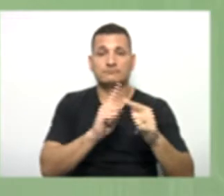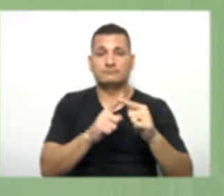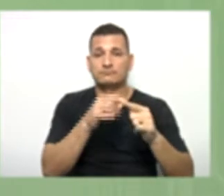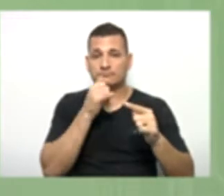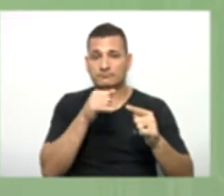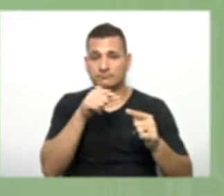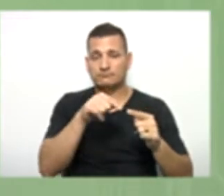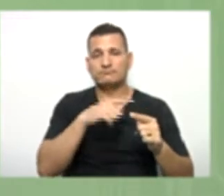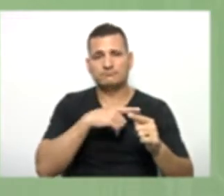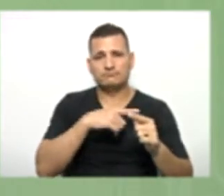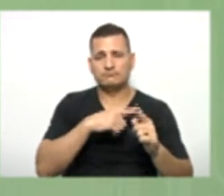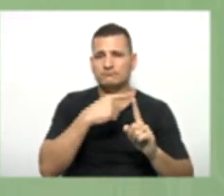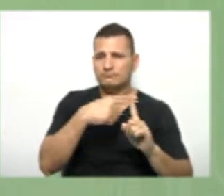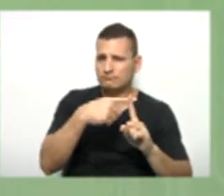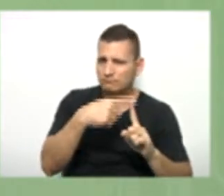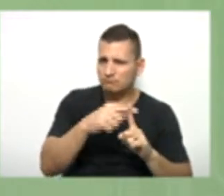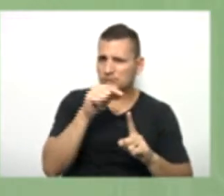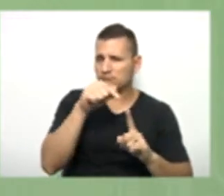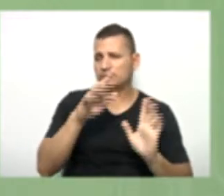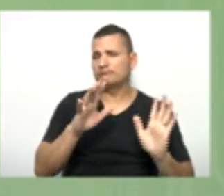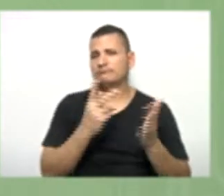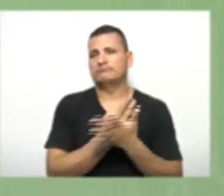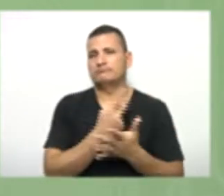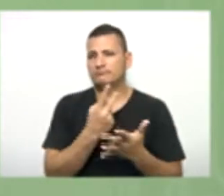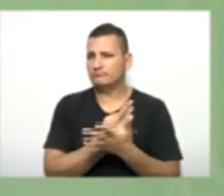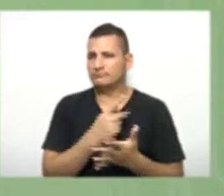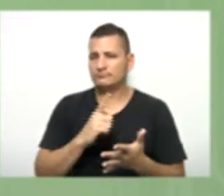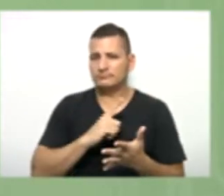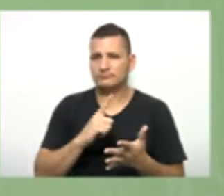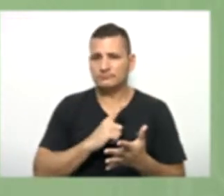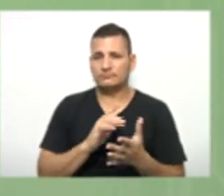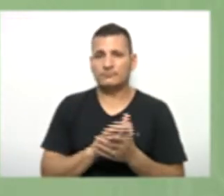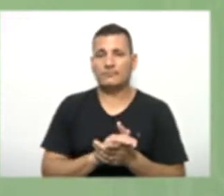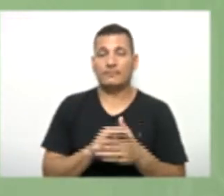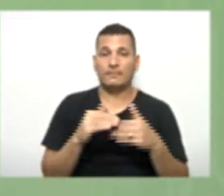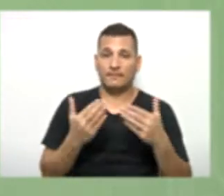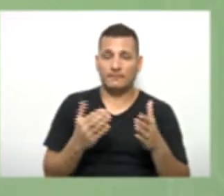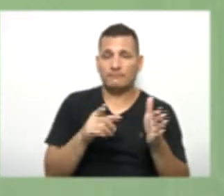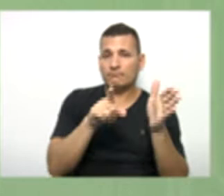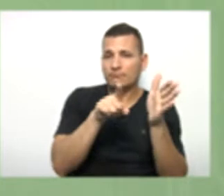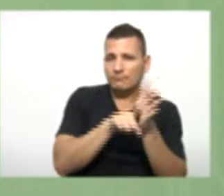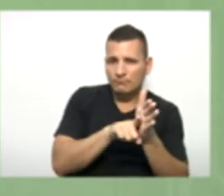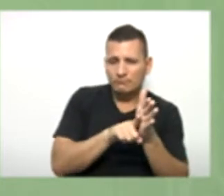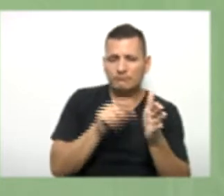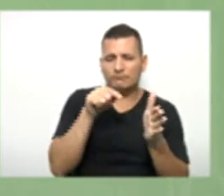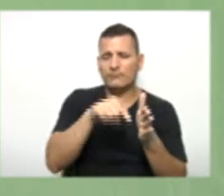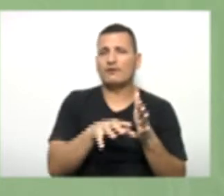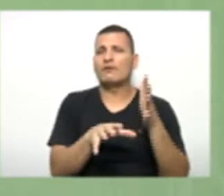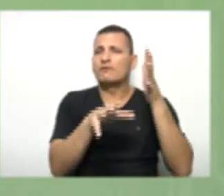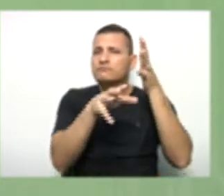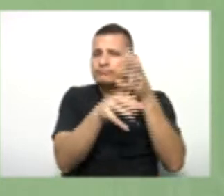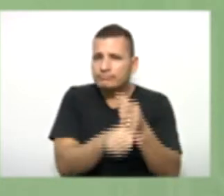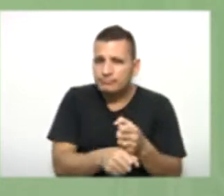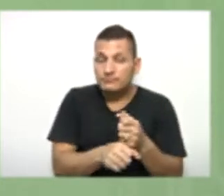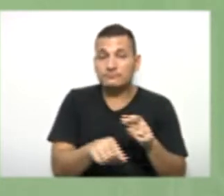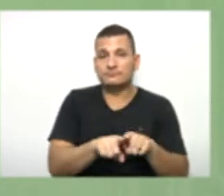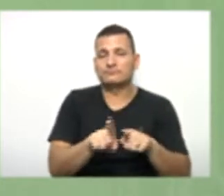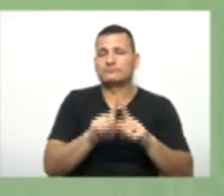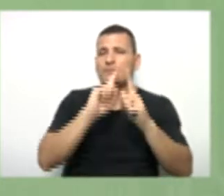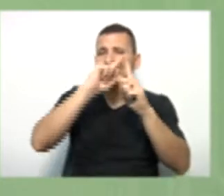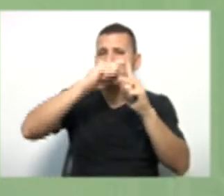credor, algo está errado. Então, devedor, depois de confrontadas os débitos e créditos,